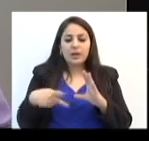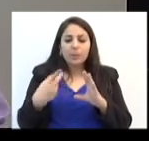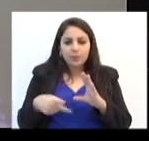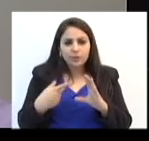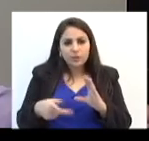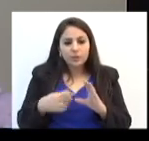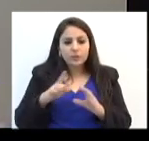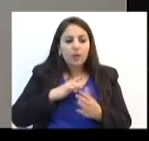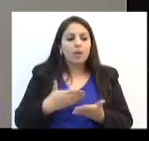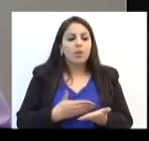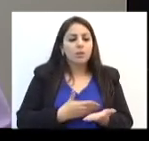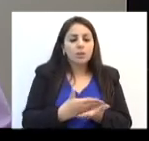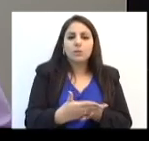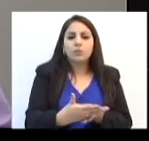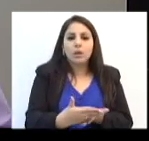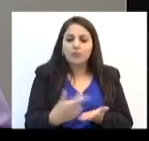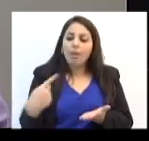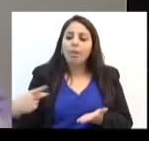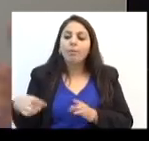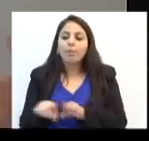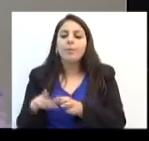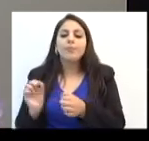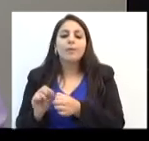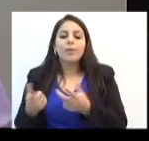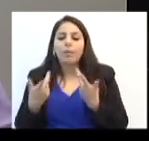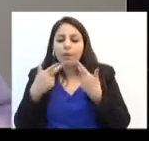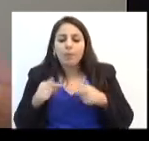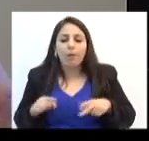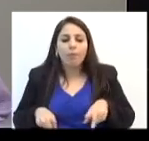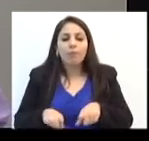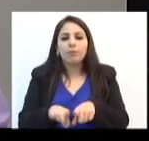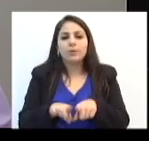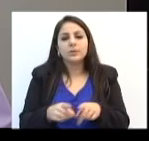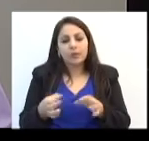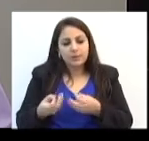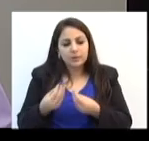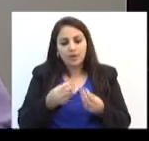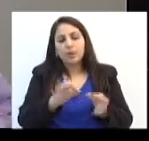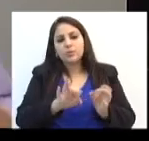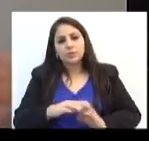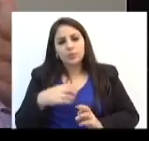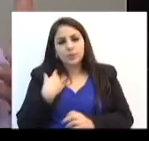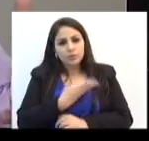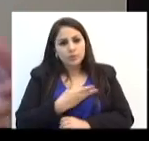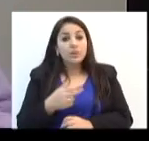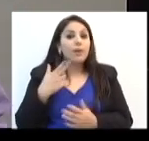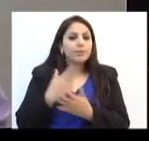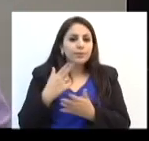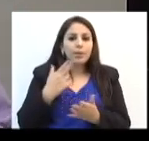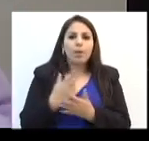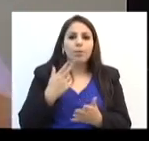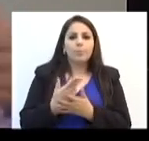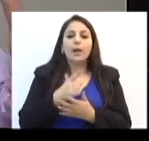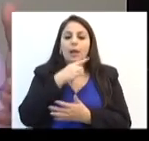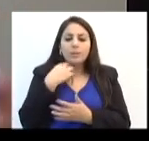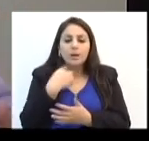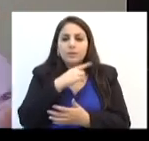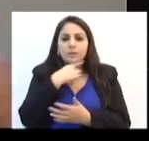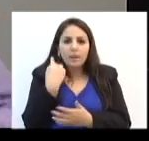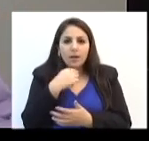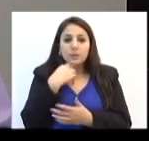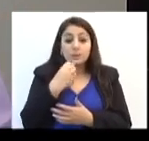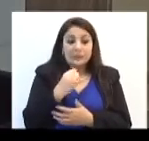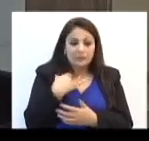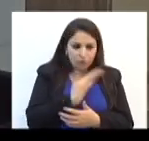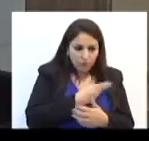iniciativa, aí ele também paralelamente faz o papel e manda sim os projetos para cá, mas sempre no afogadilho, sempre em cima dos